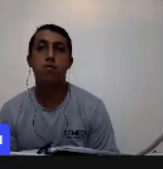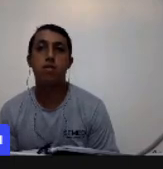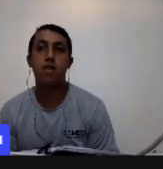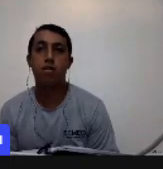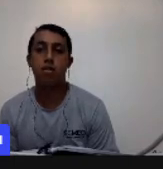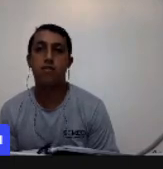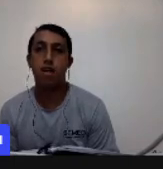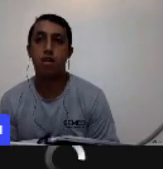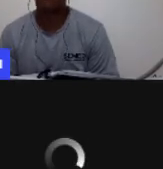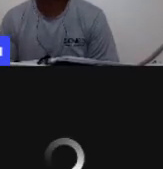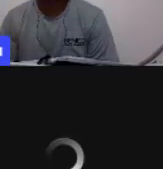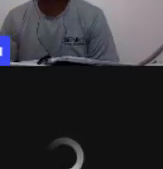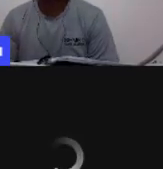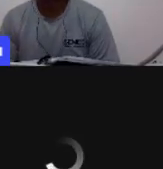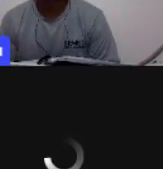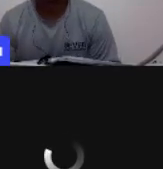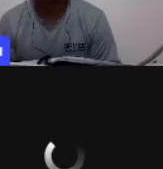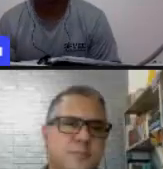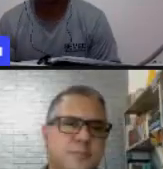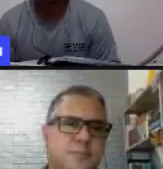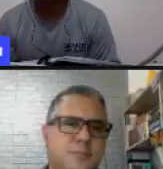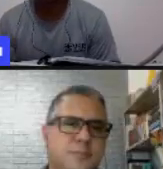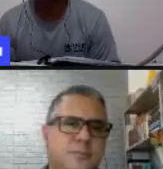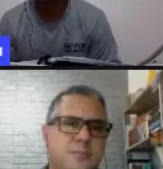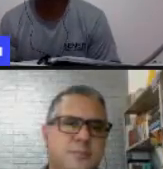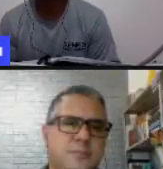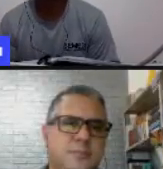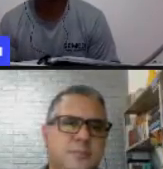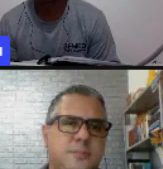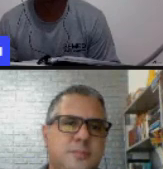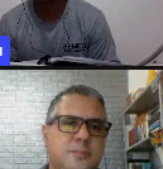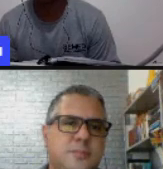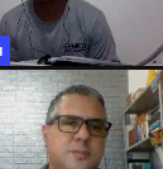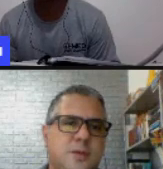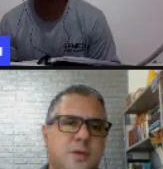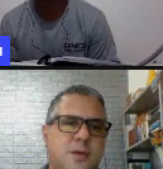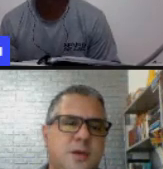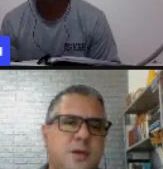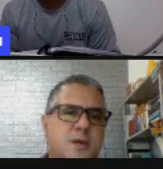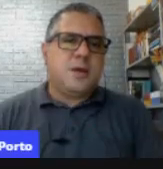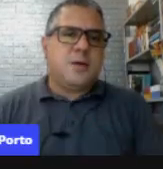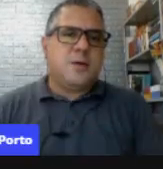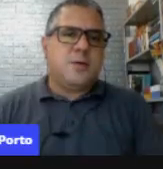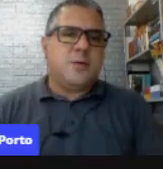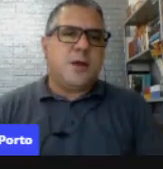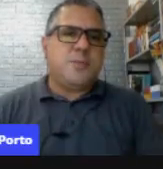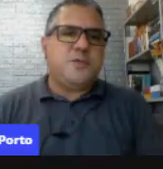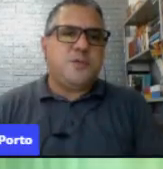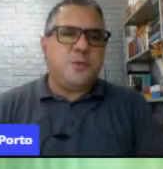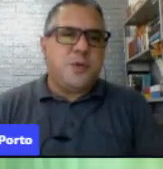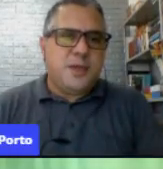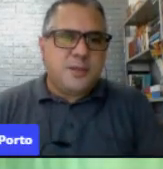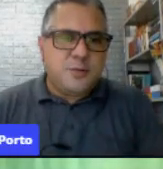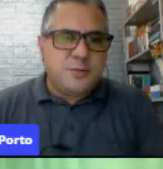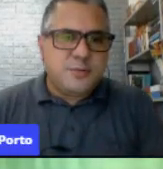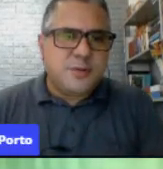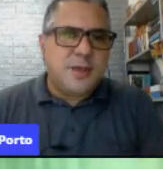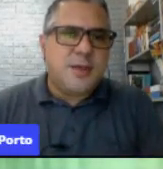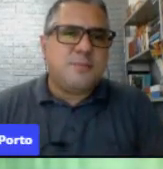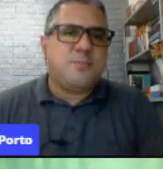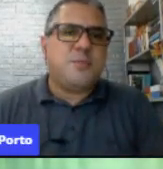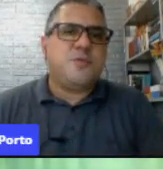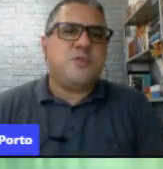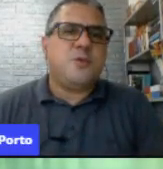falar sobre algumas considerações finais sobre a formação. Professor Carlos Porto, deseja falar algo? Olá, professor